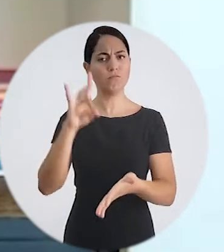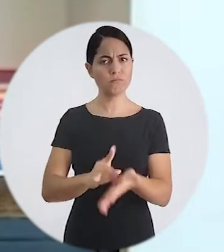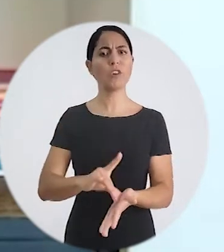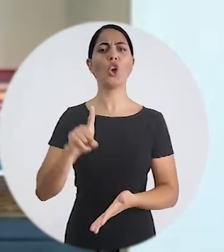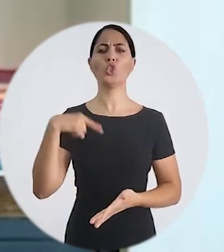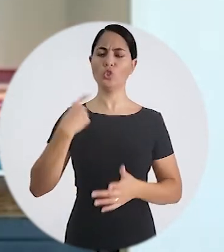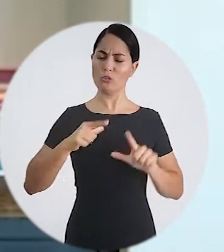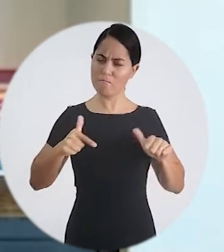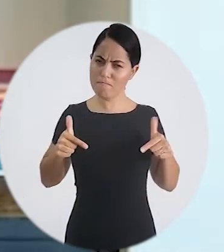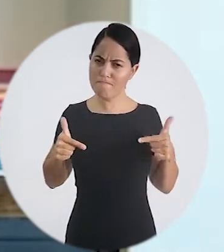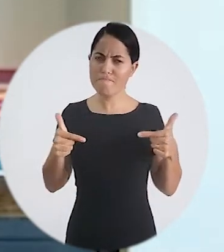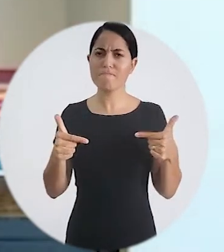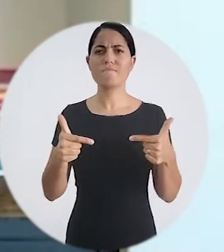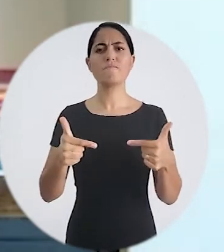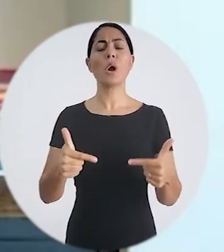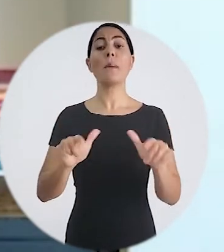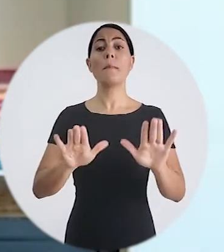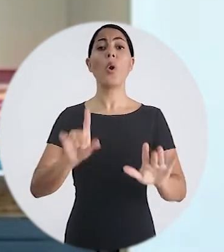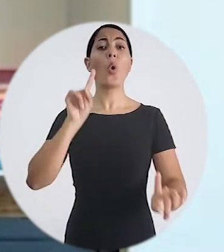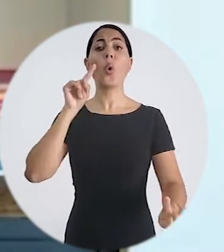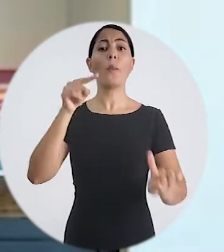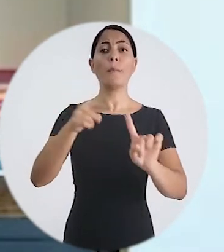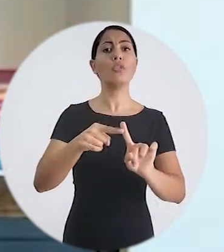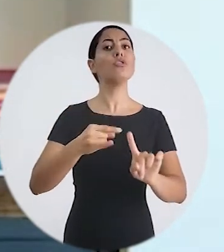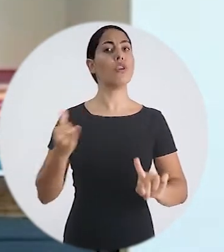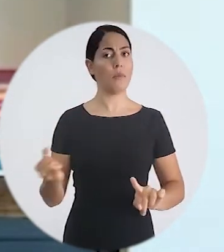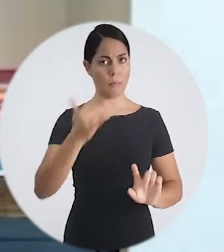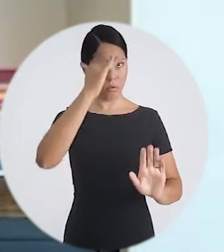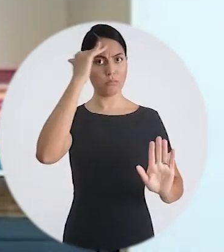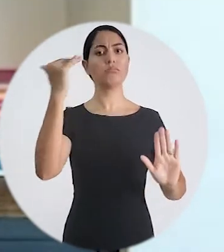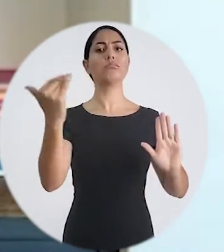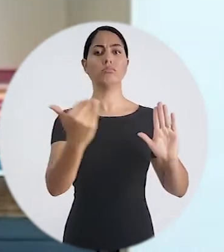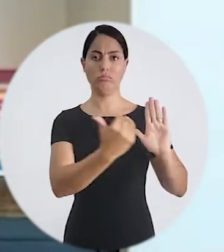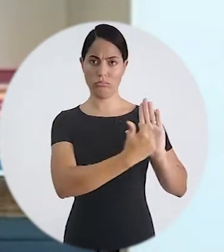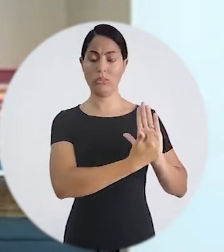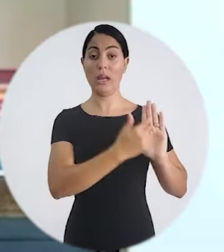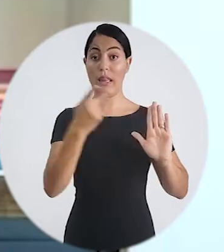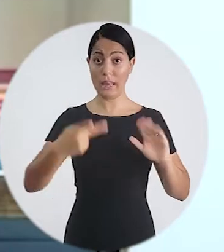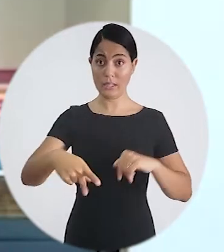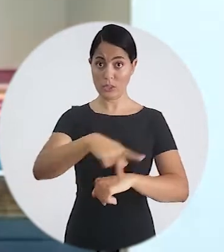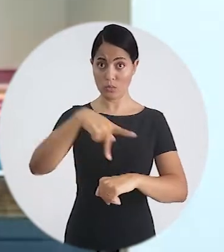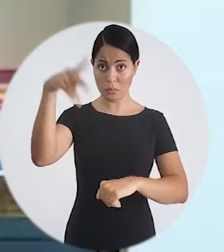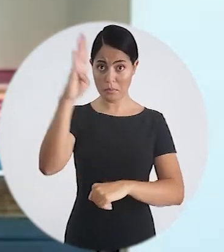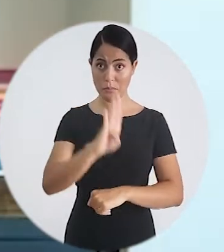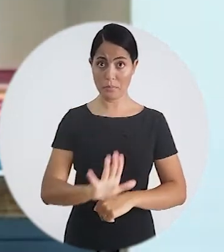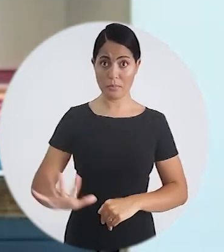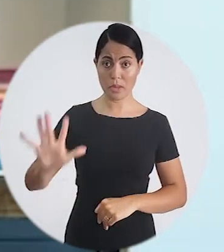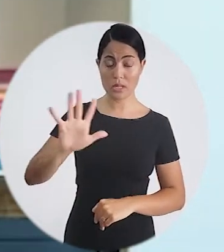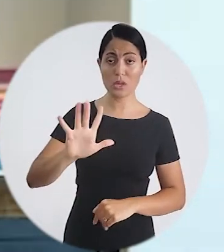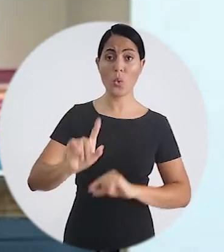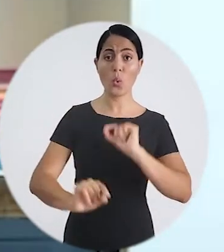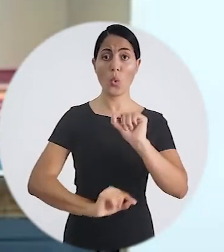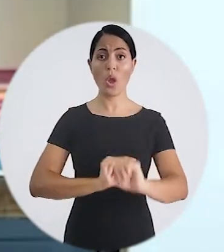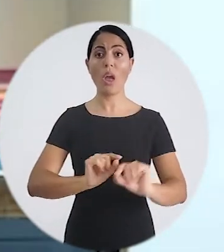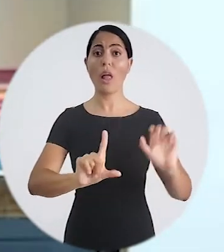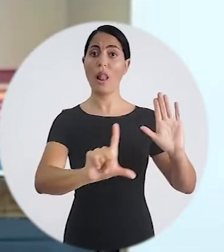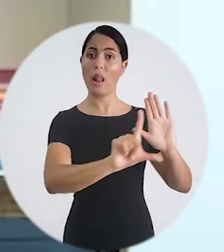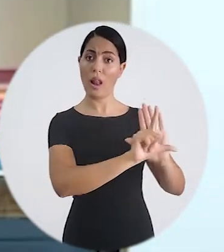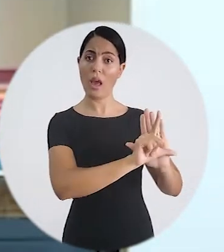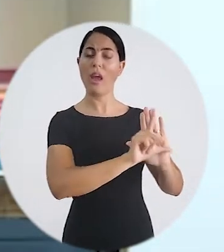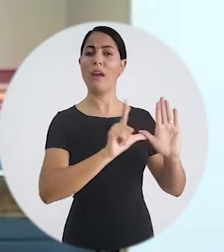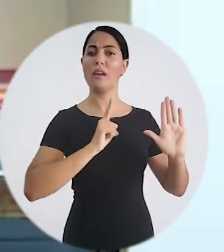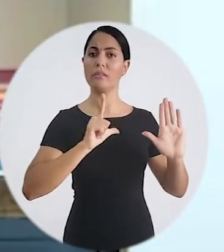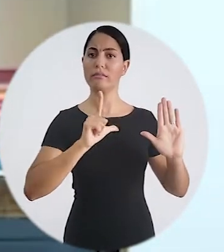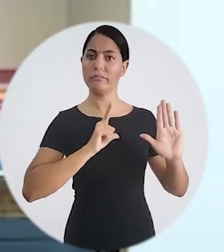toda afinco, com todo o empenho, para que ele seja observado. O Brasil tem esse fenômeno, que é o